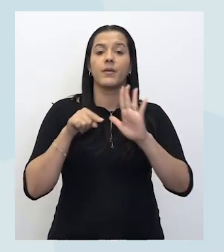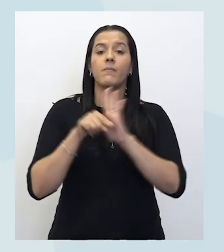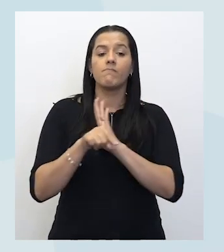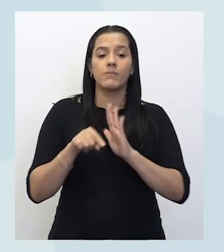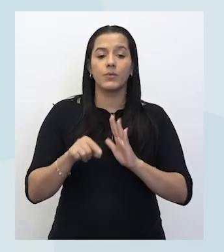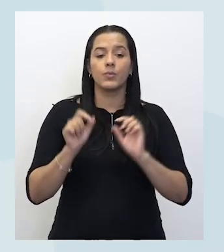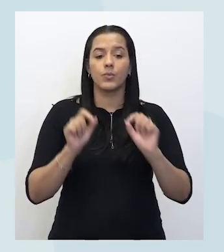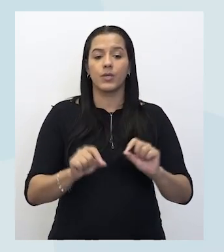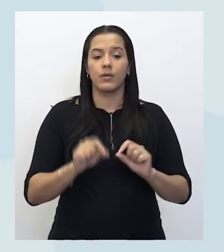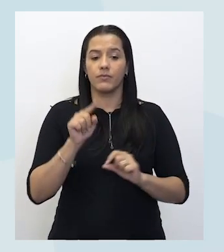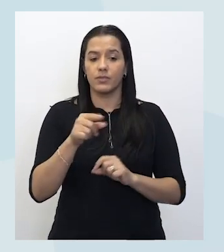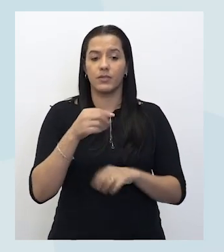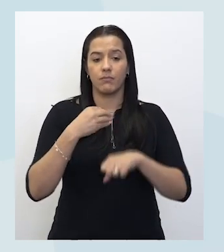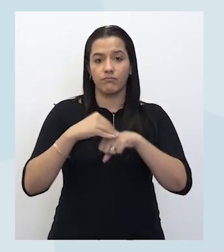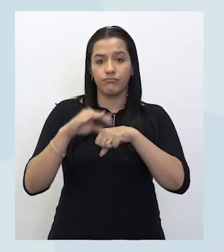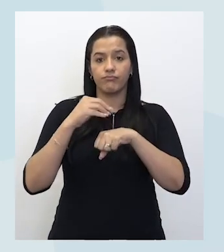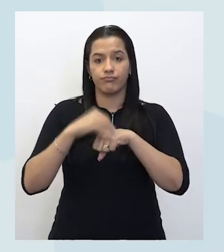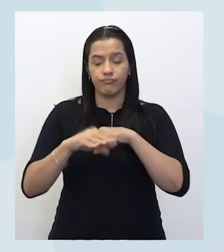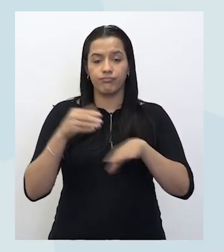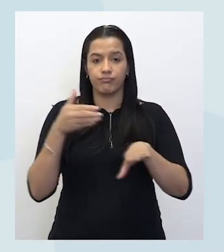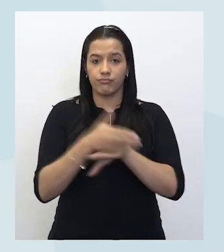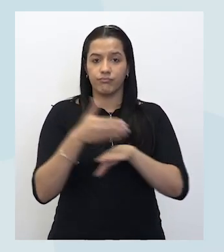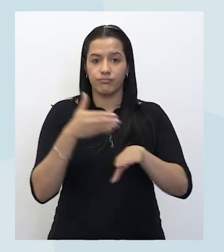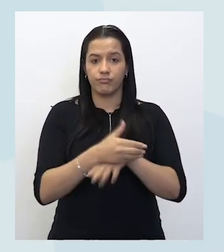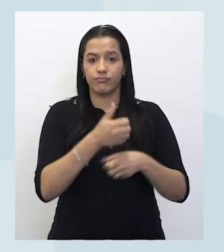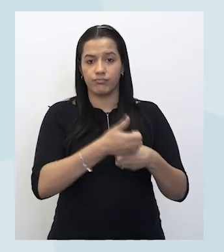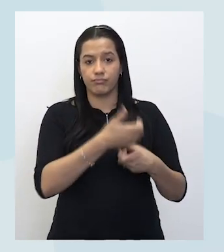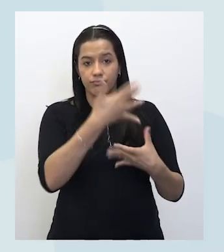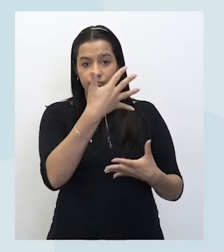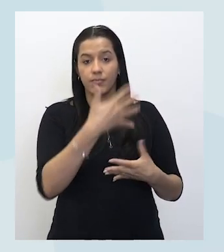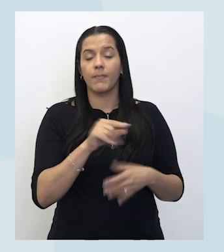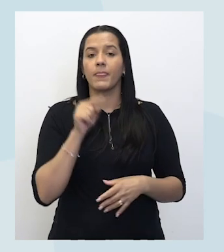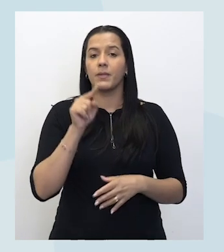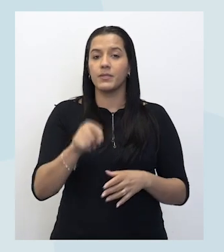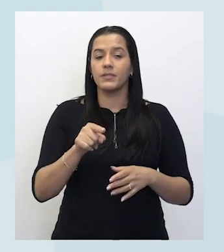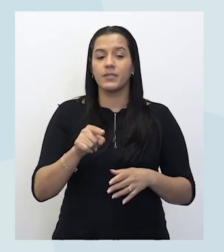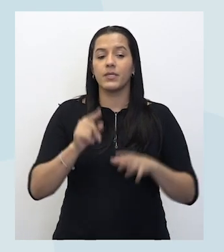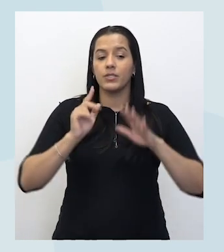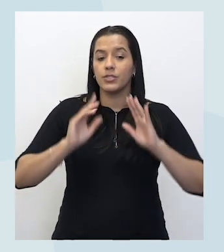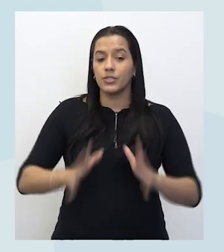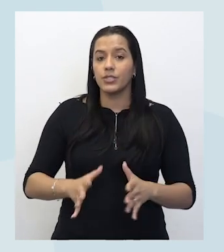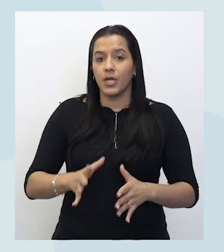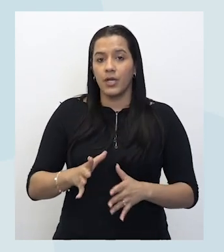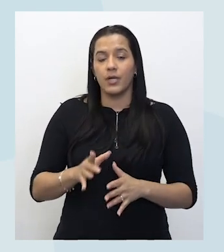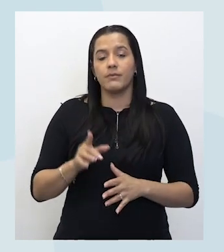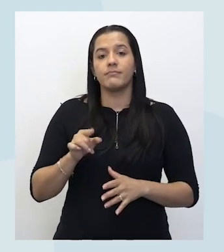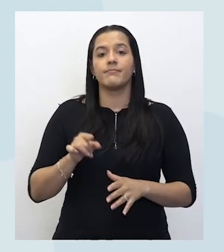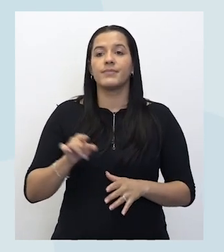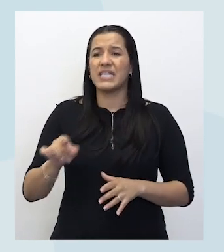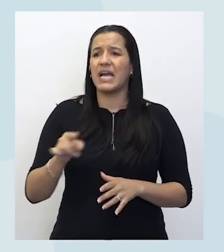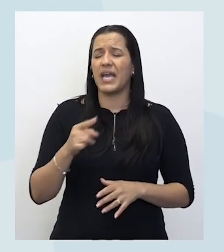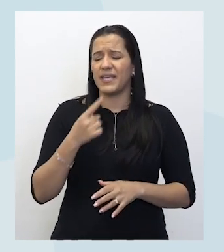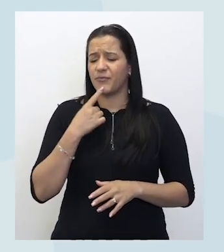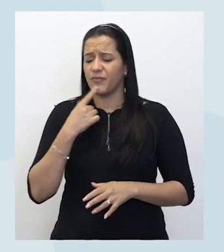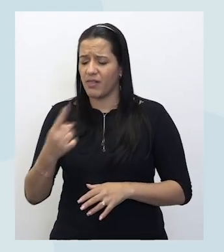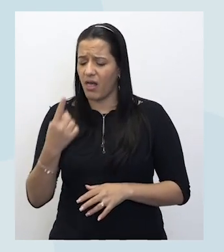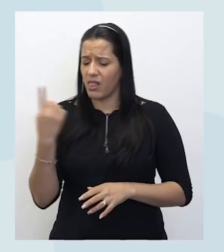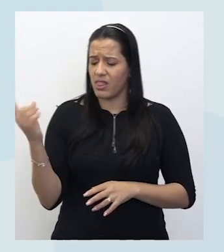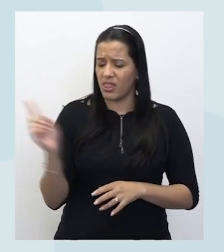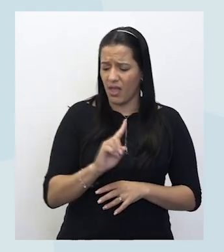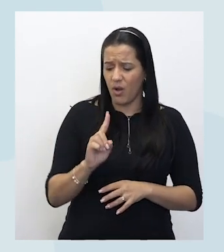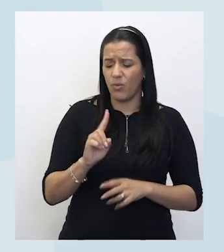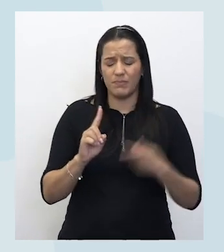e também participe no chat. Você já decidiu algo por não saber dizer não a